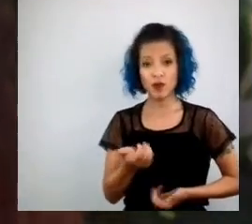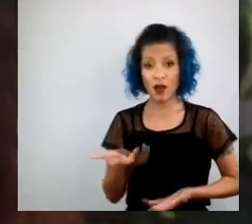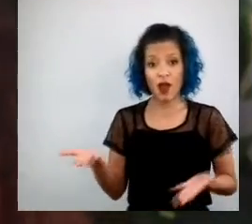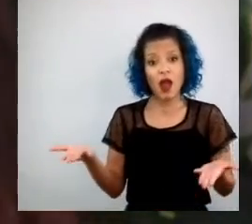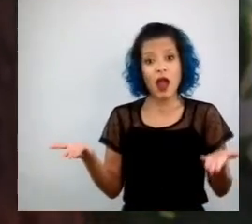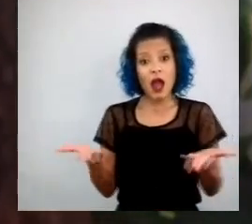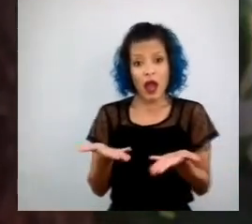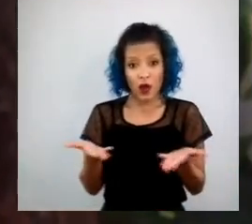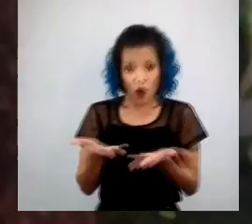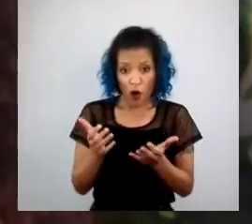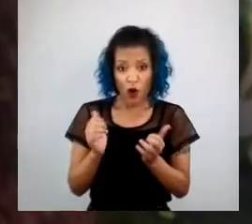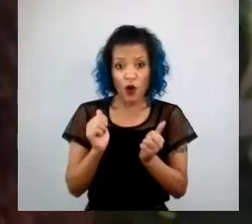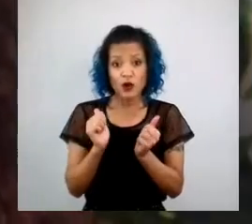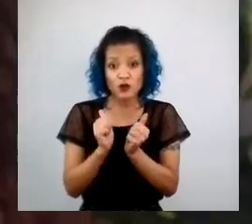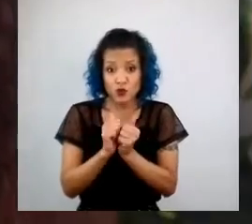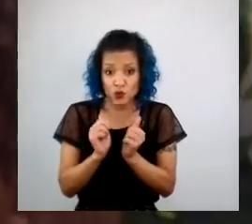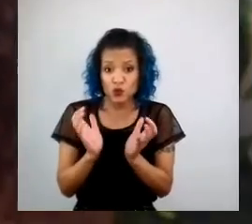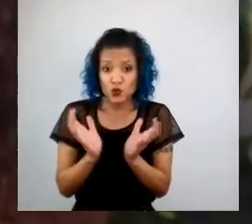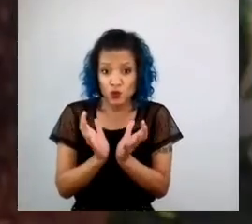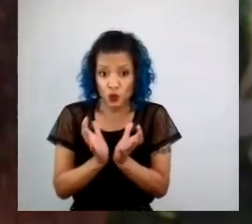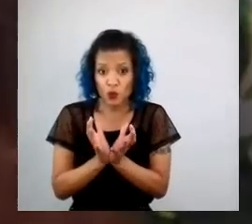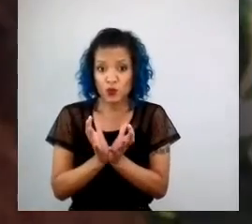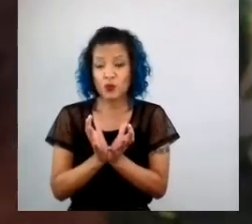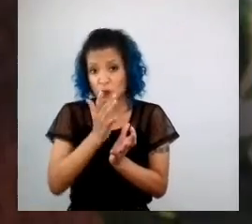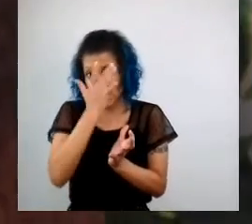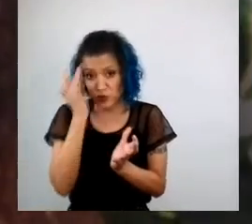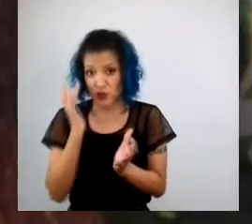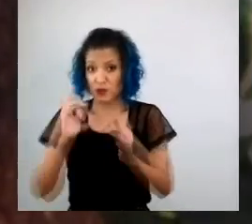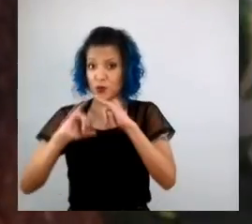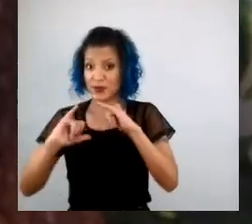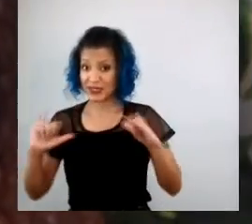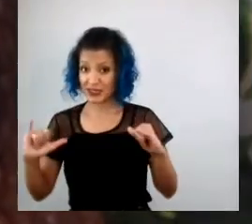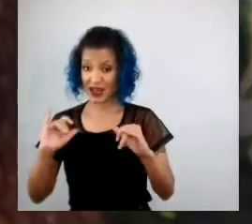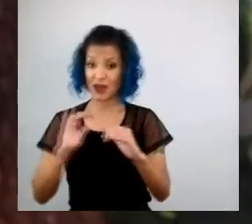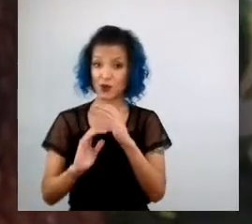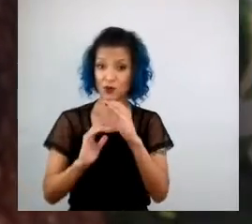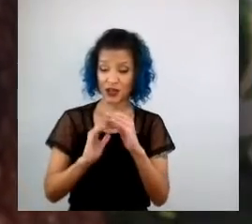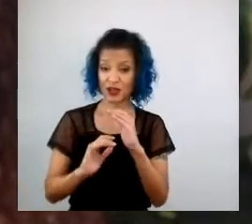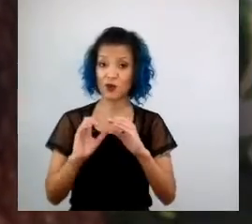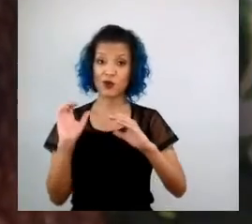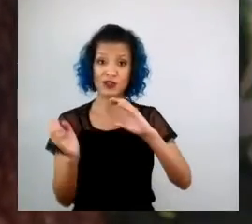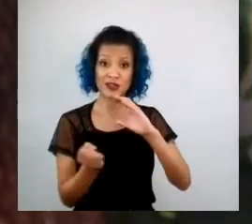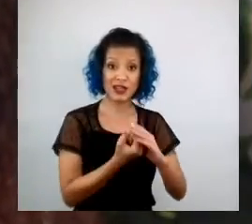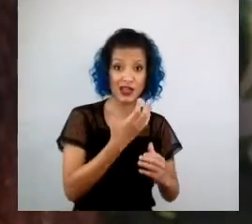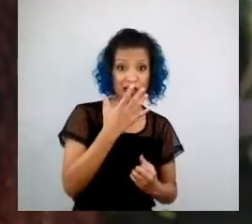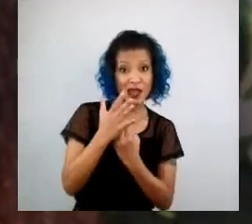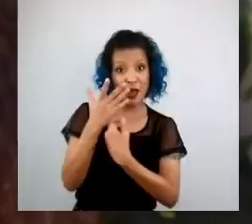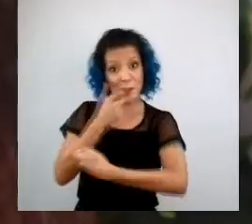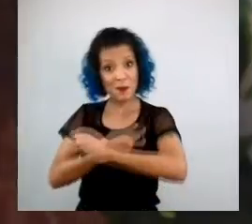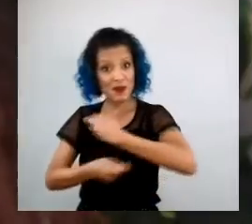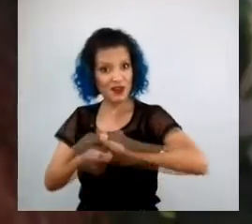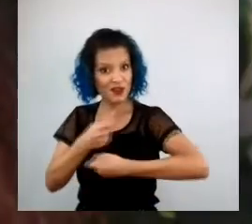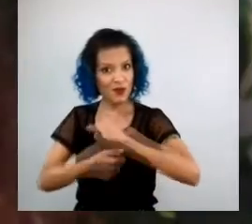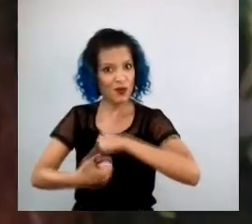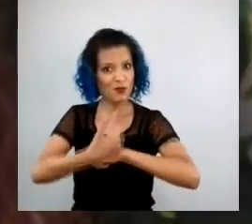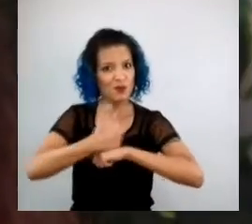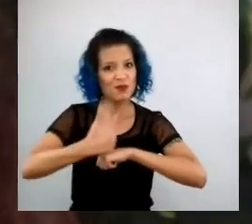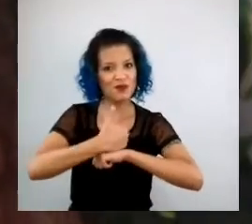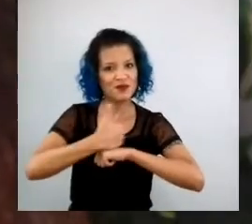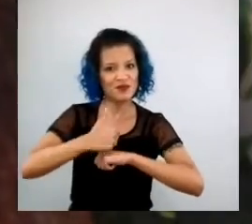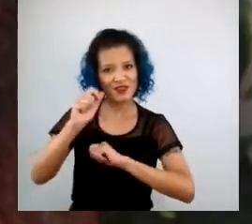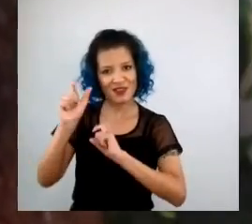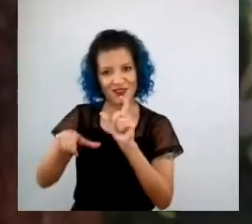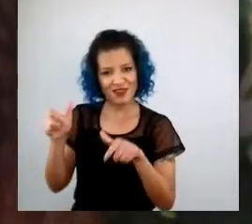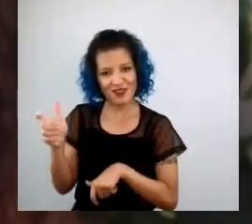de publicitários, comunicadores, empreendedores, né, profissionais que transformam o